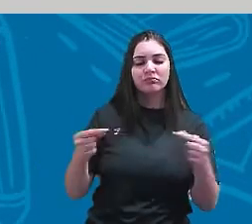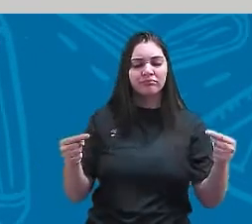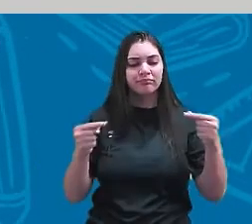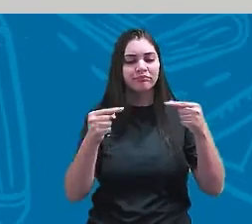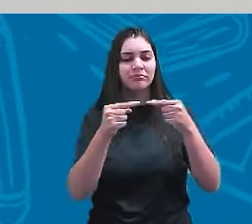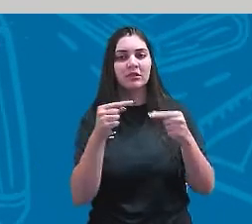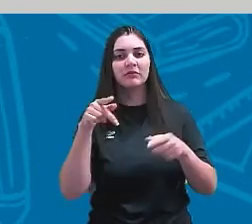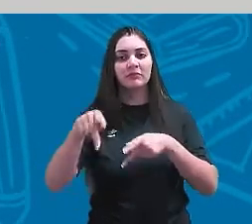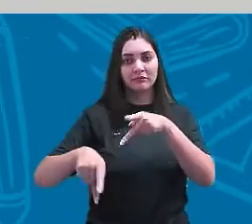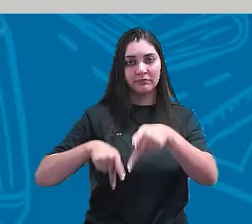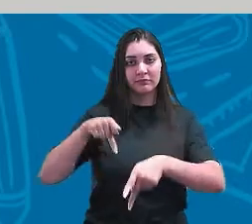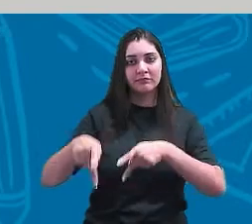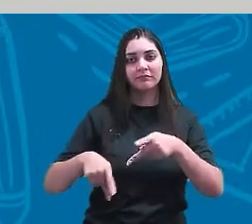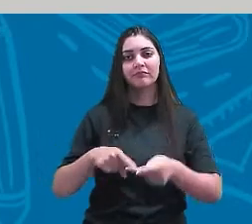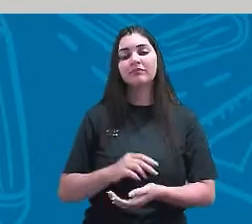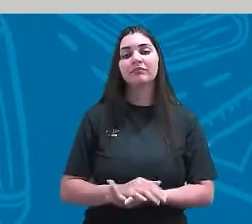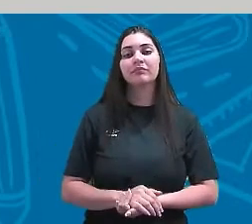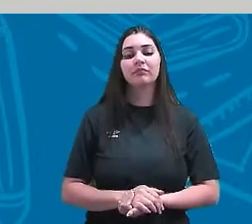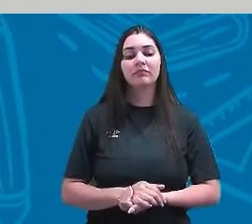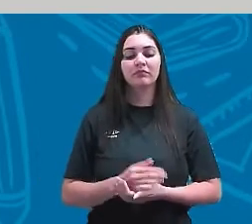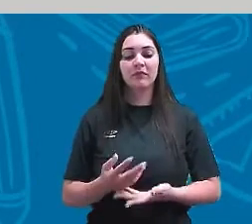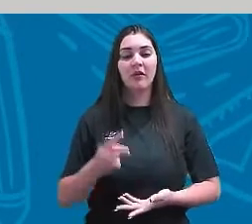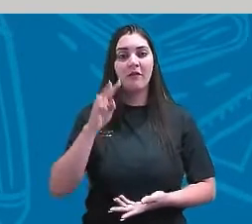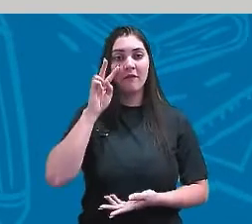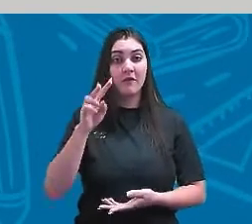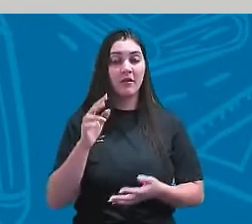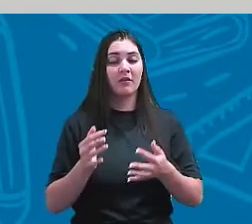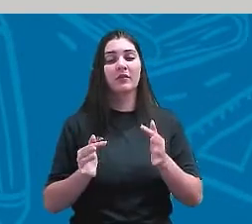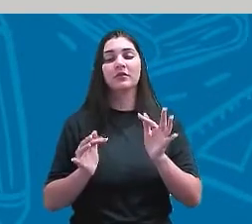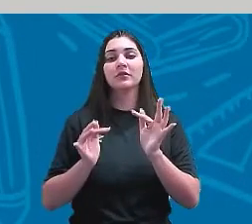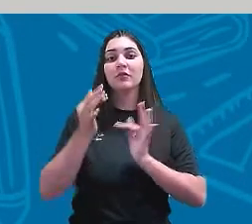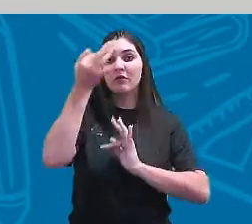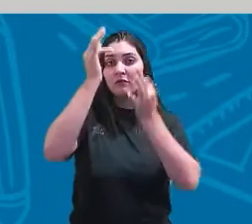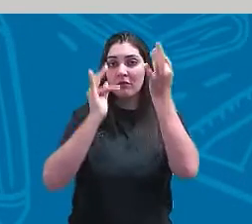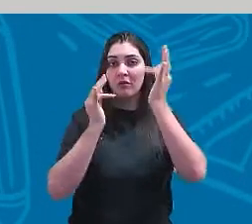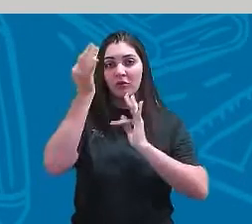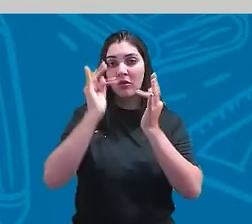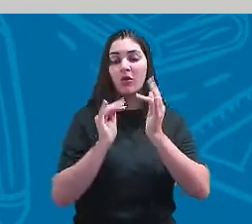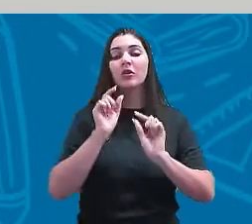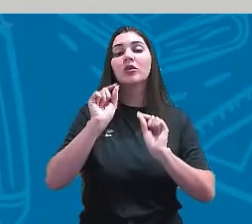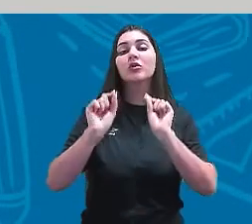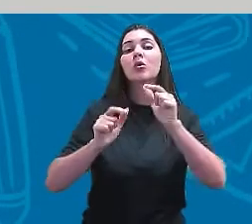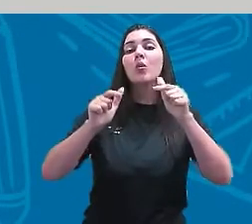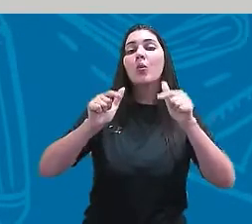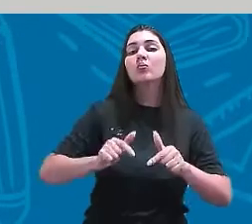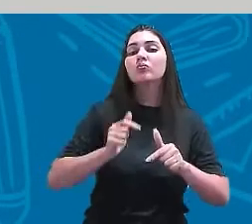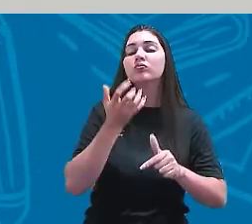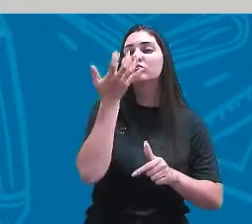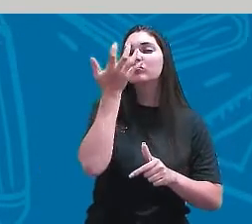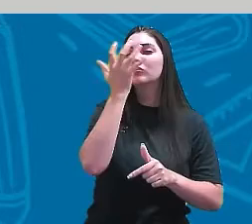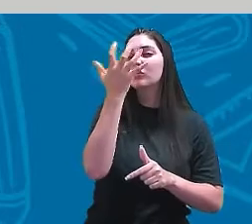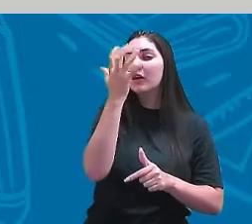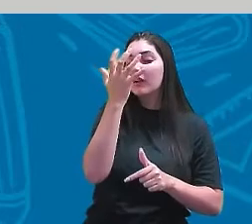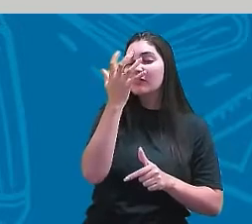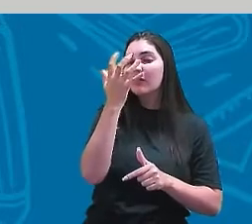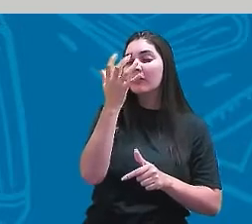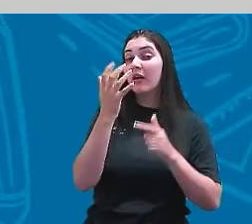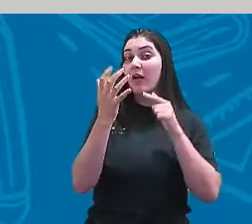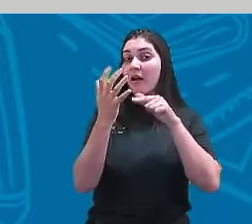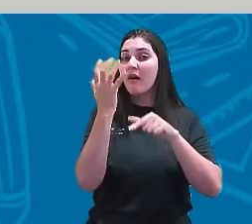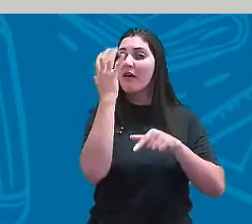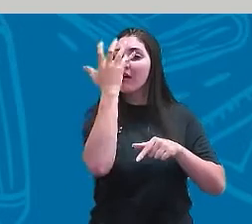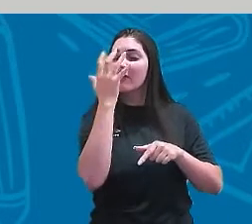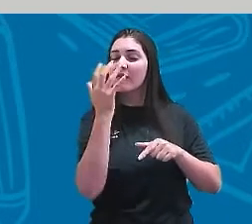povo. A gente vê folclore num carnaval, sim. A festa de carnaval é uma festa